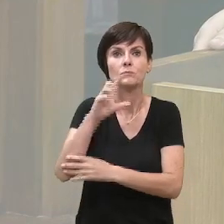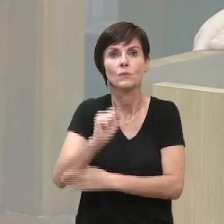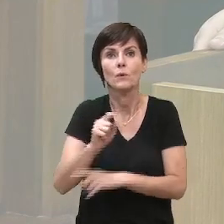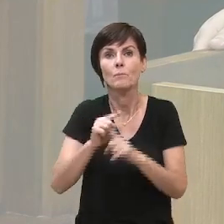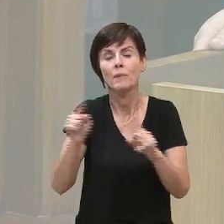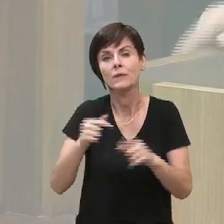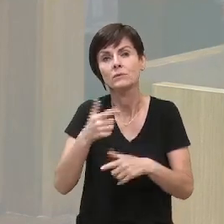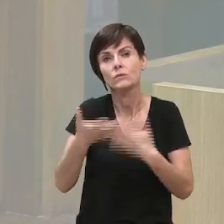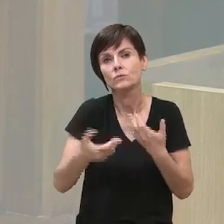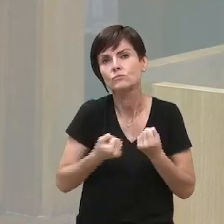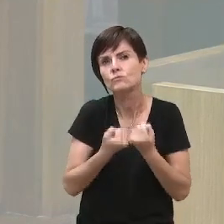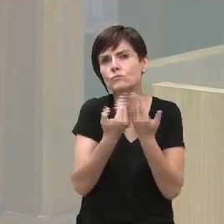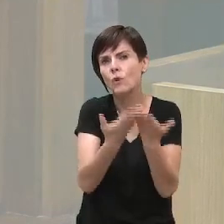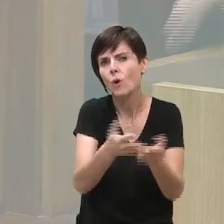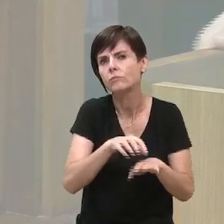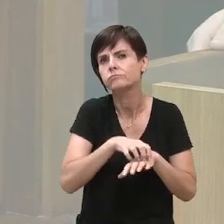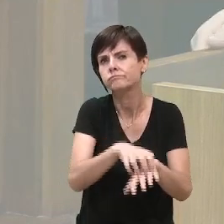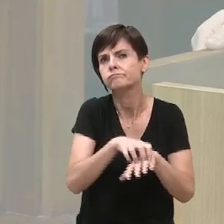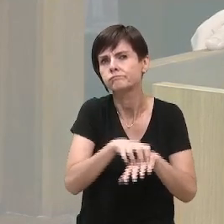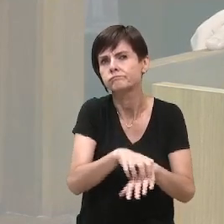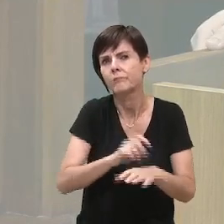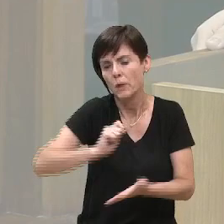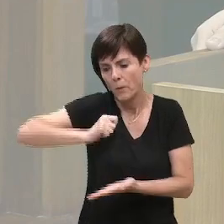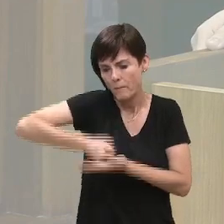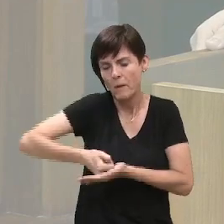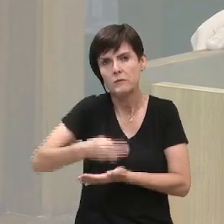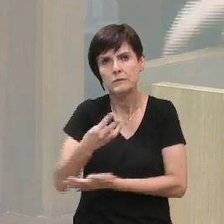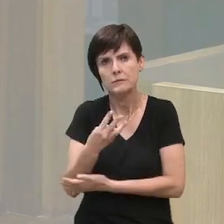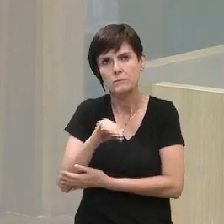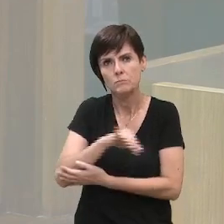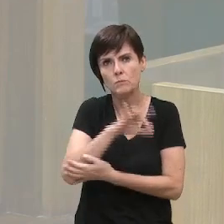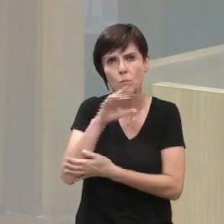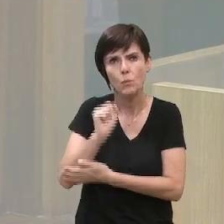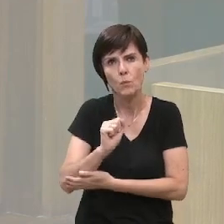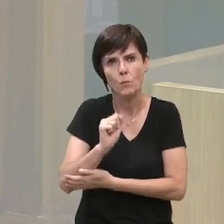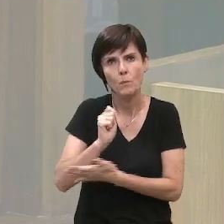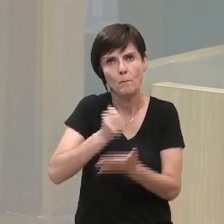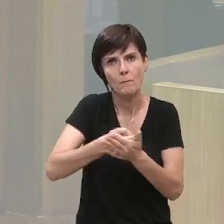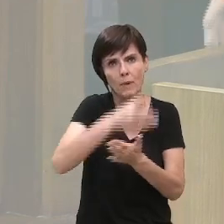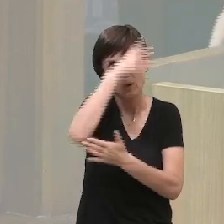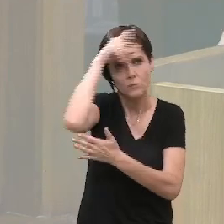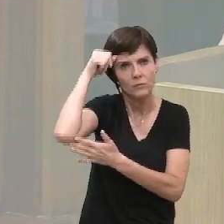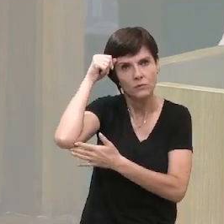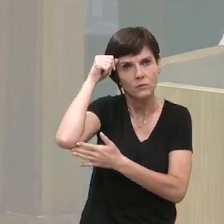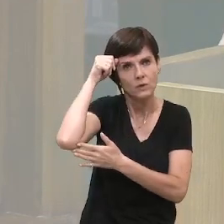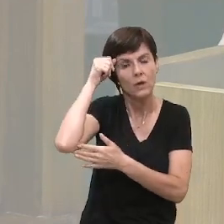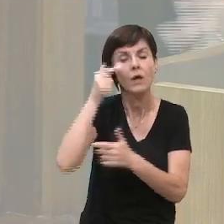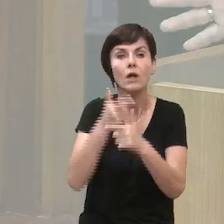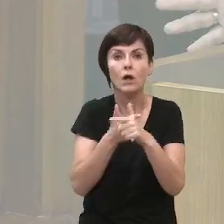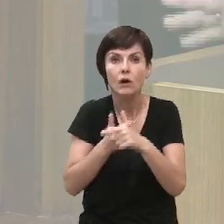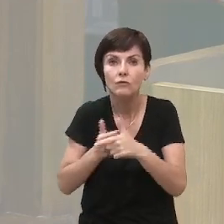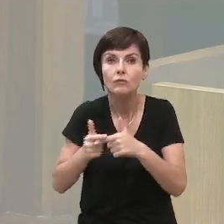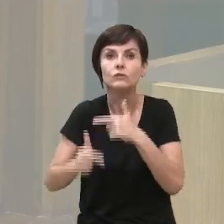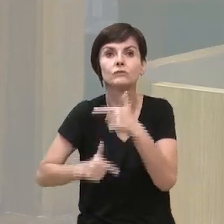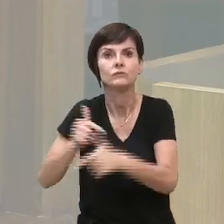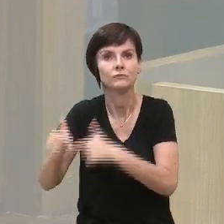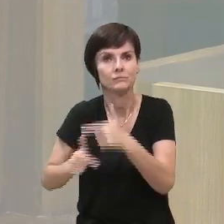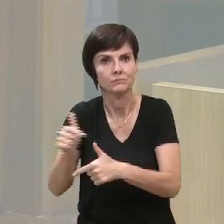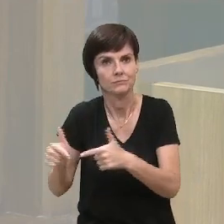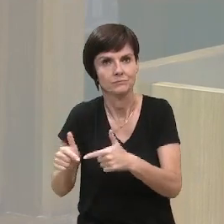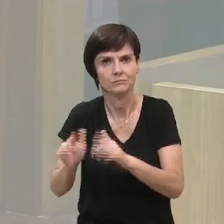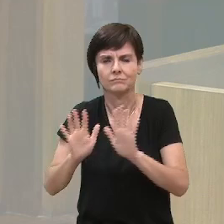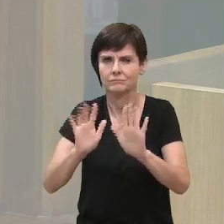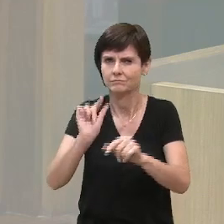de transporte, o cara me cobra 3 milhões para prestar para a prefeitura, eu vou diluir no serviço. Para, gente, vocês,